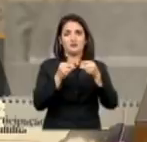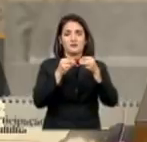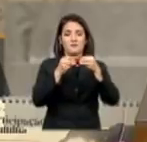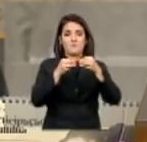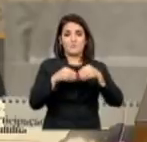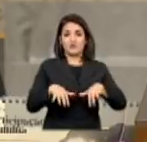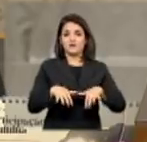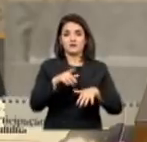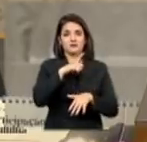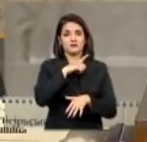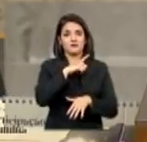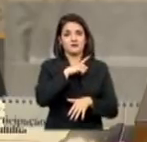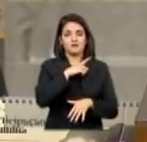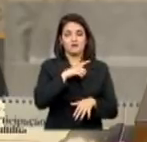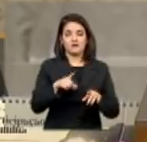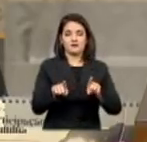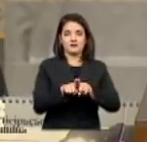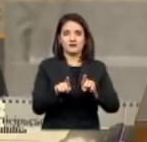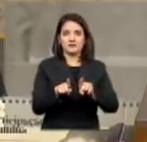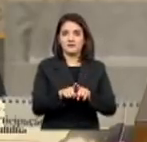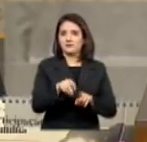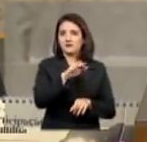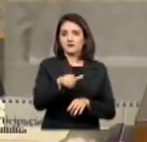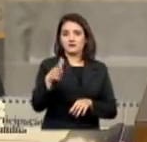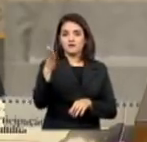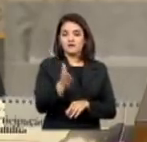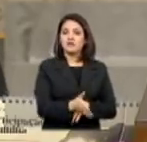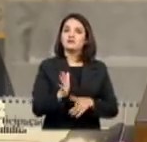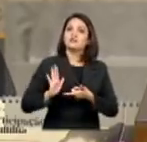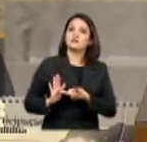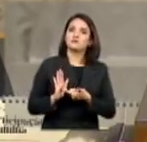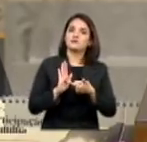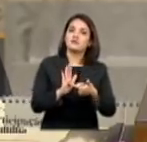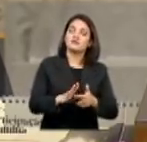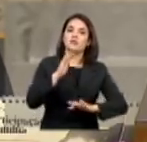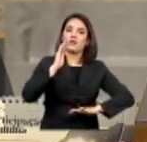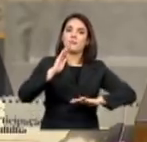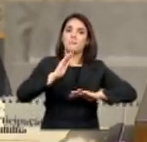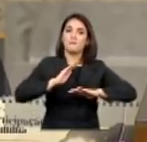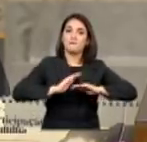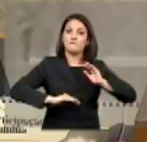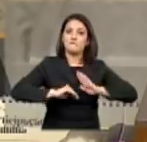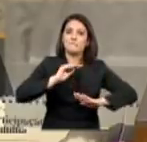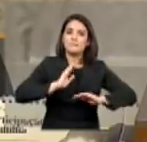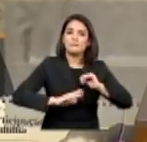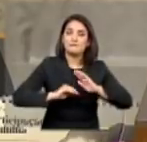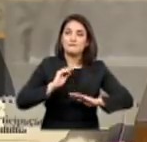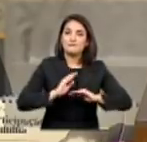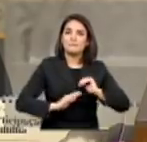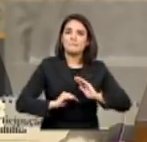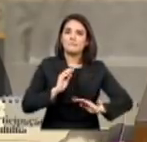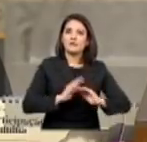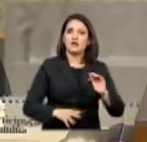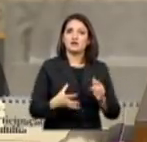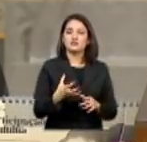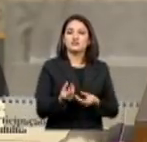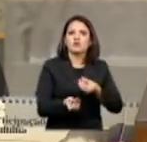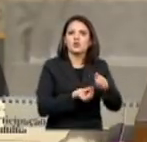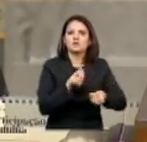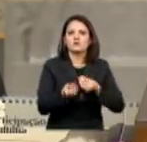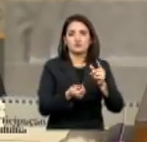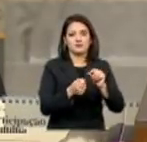nulidade consiste numa demonstração de que a prática do ato de uma determinada forma impediu que a